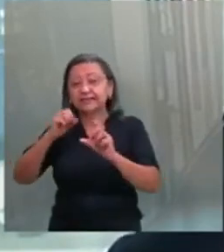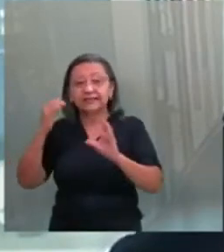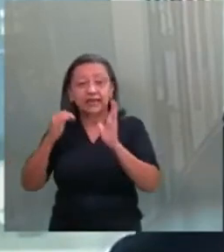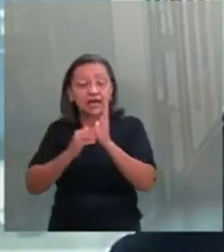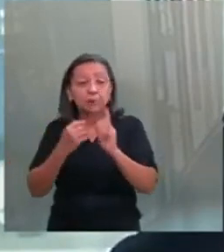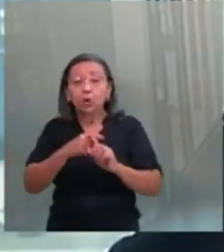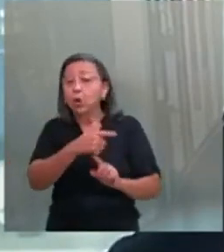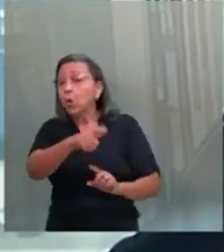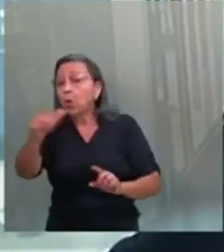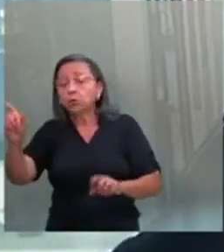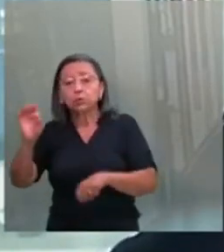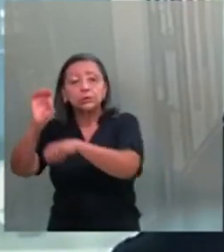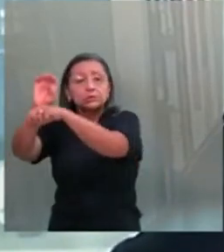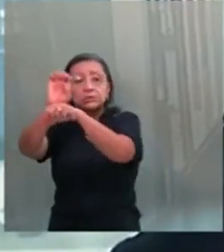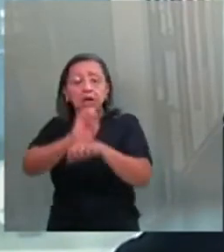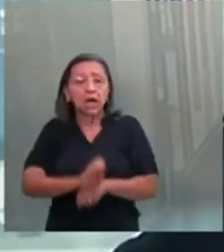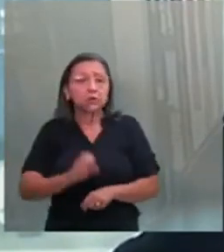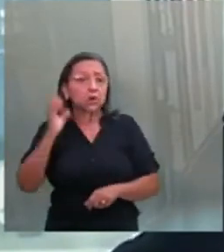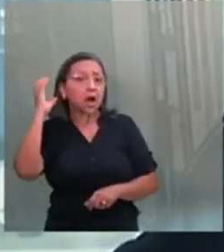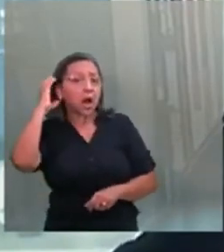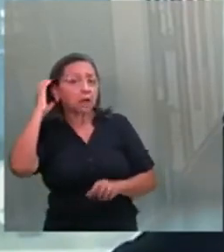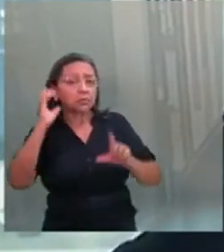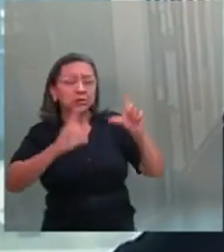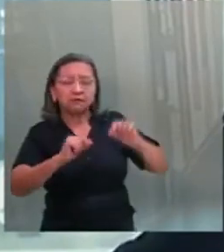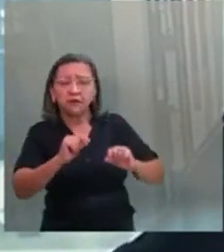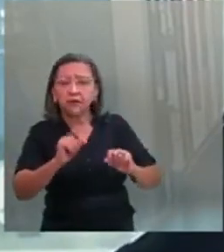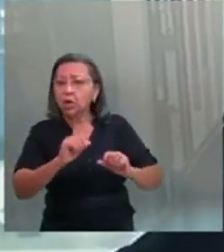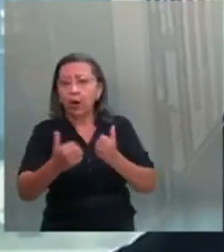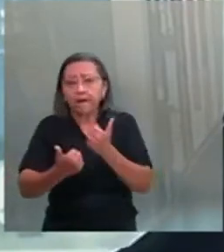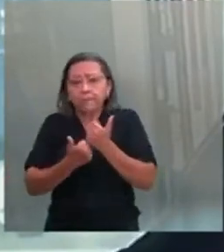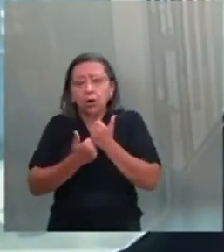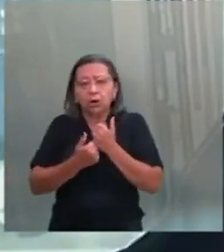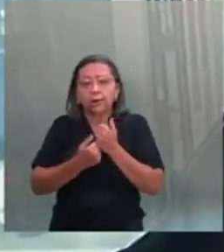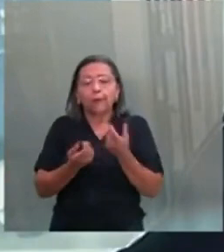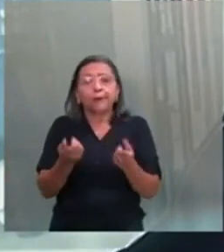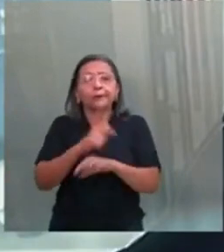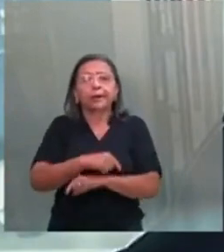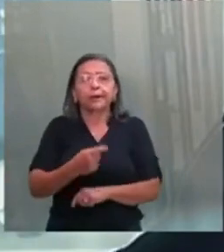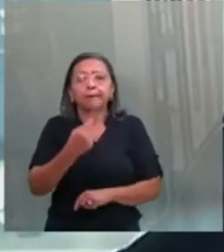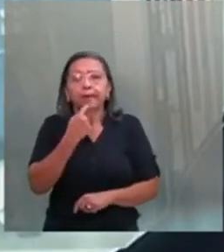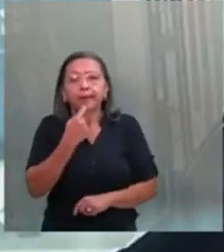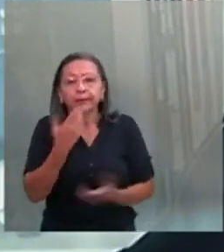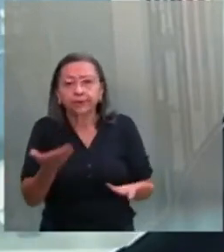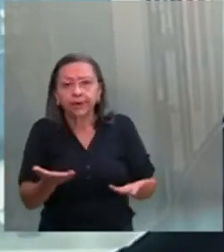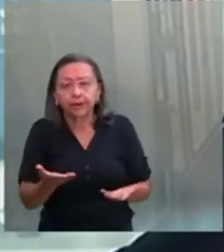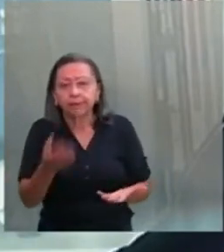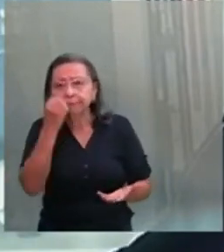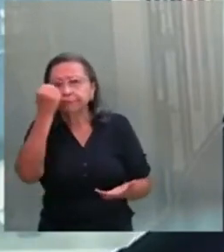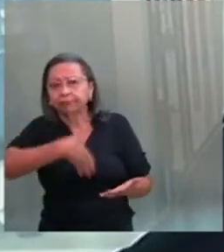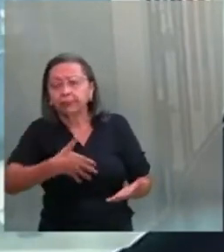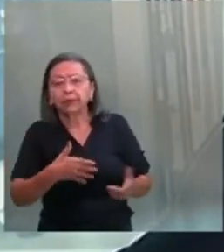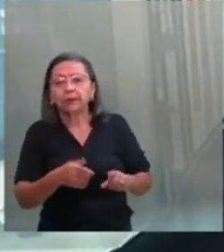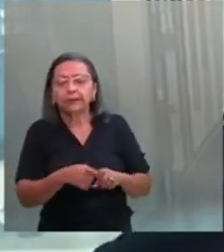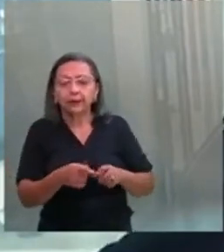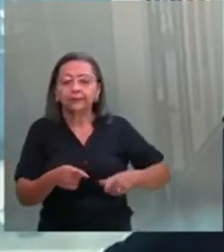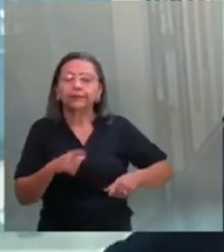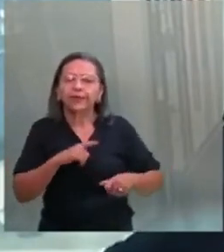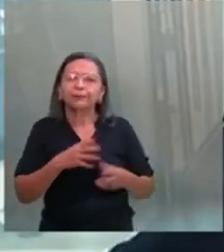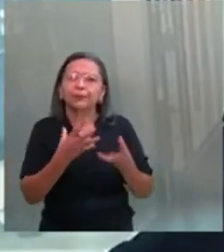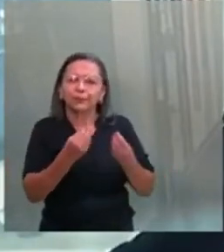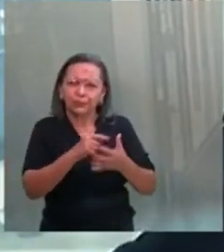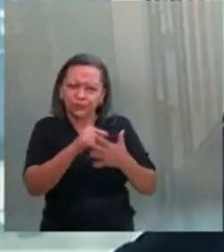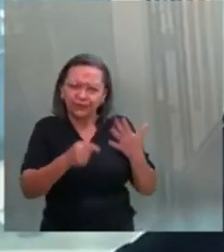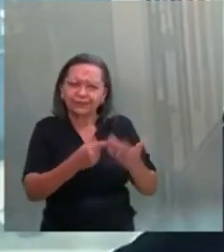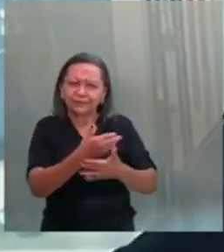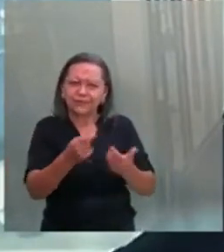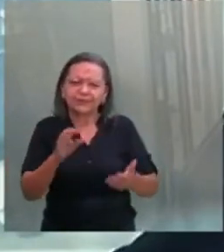me apoiam, ao contrário, me sabotam. Então, é apenas um pequeno depoimento que eu tenho sobre fatos importantes, que eu tenho